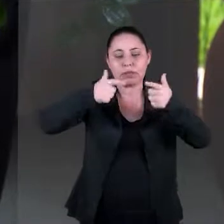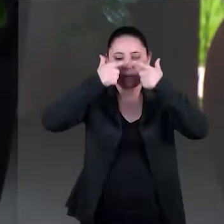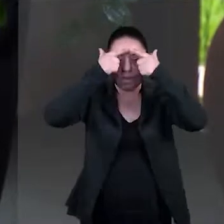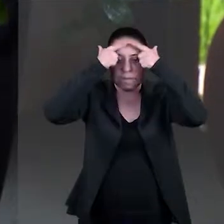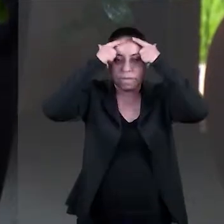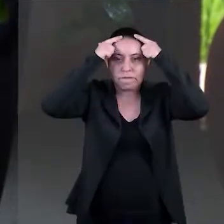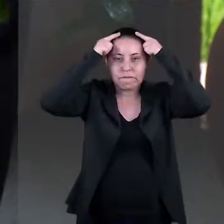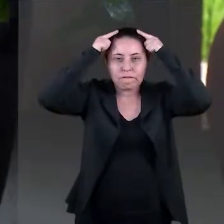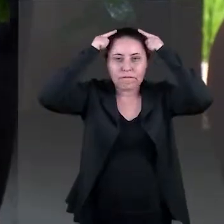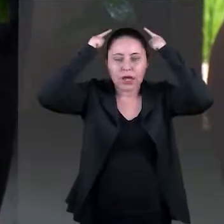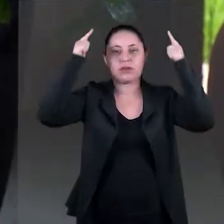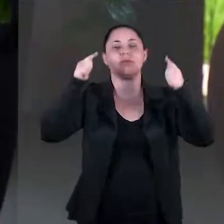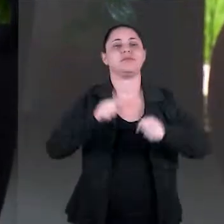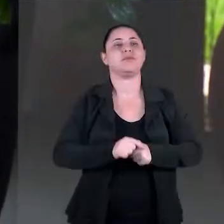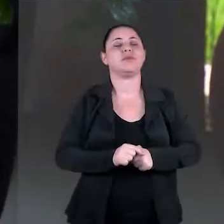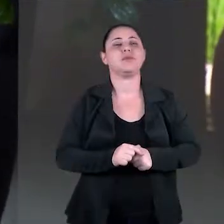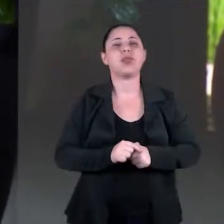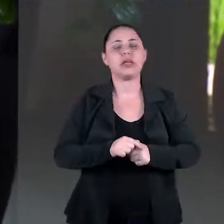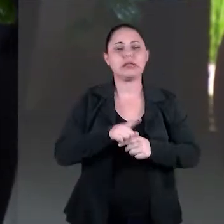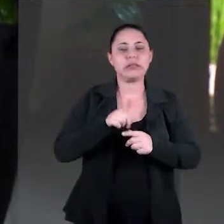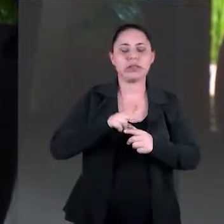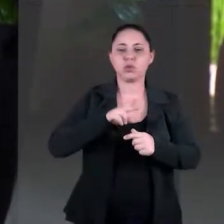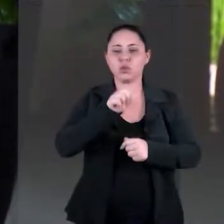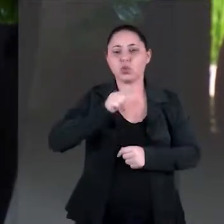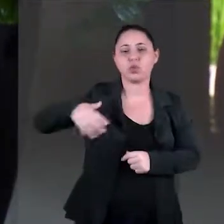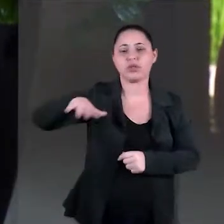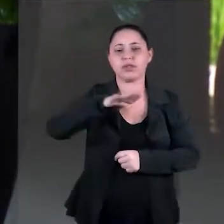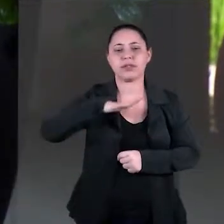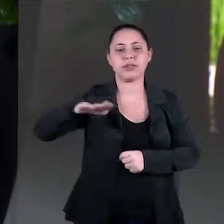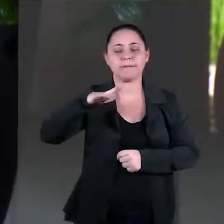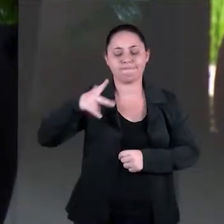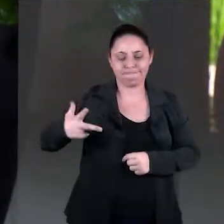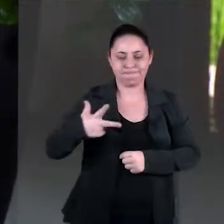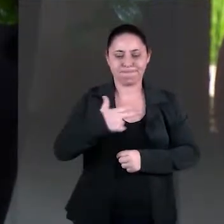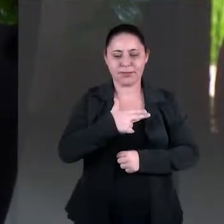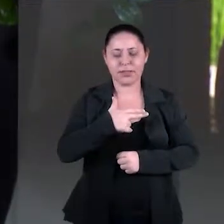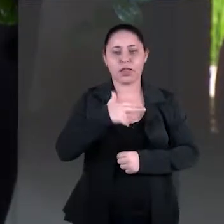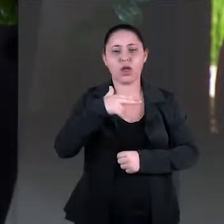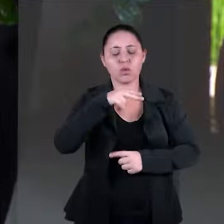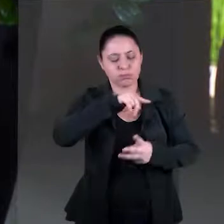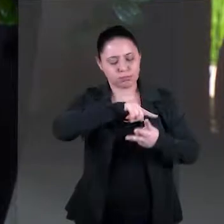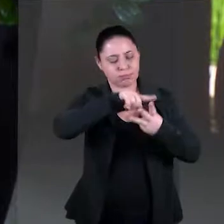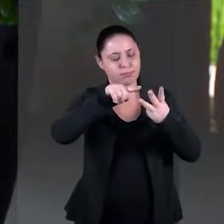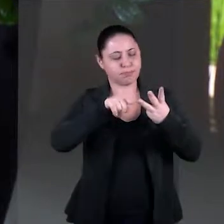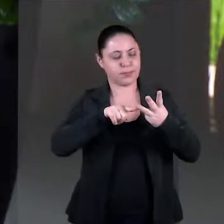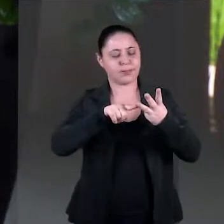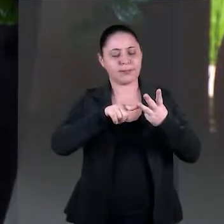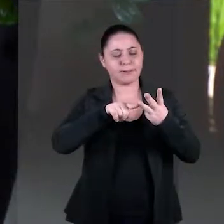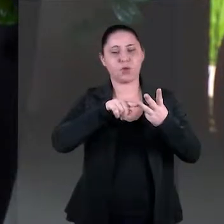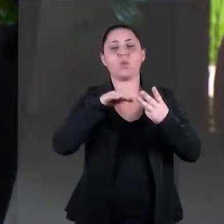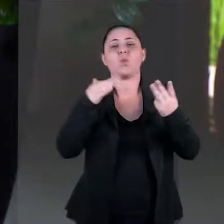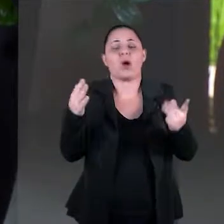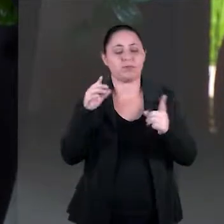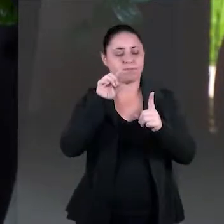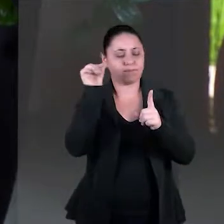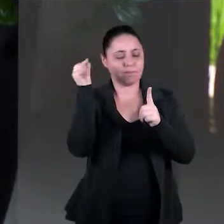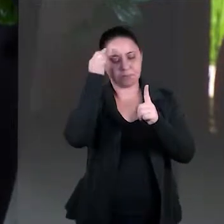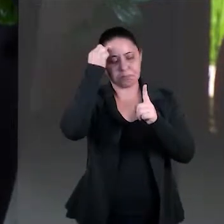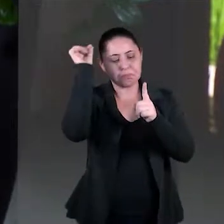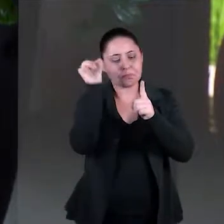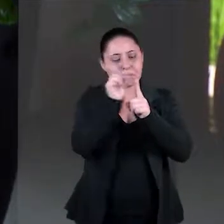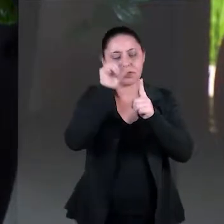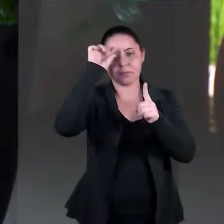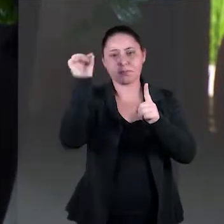calva. Segundo a Sociedade Brasileira de Cirurgia Plástica, o transplante capilar é o terceiro procedimento mais